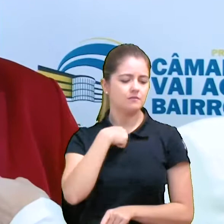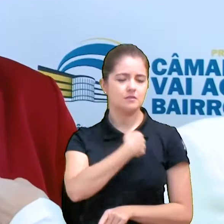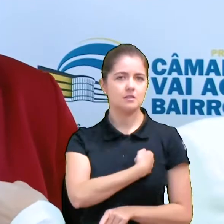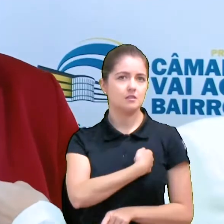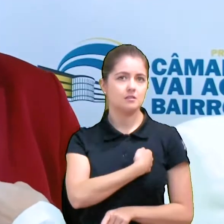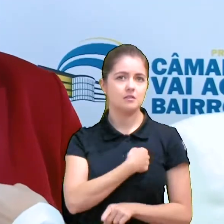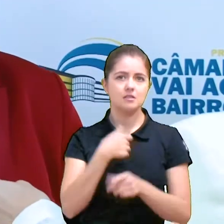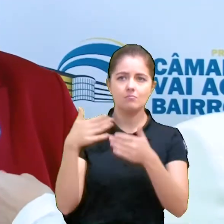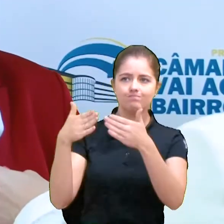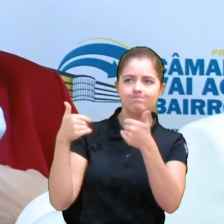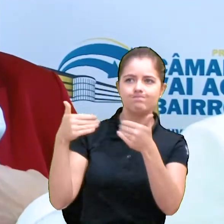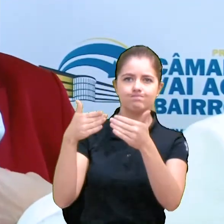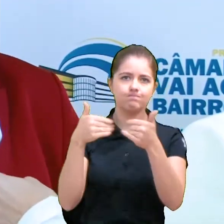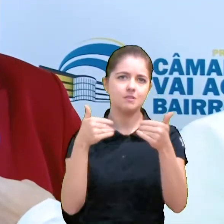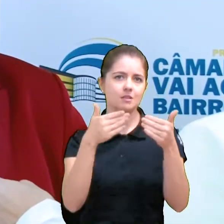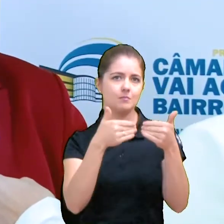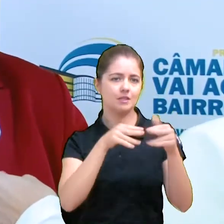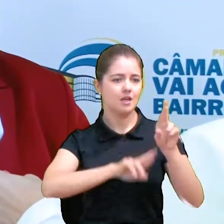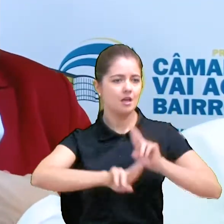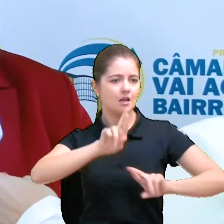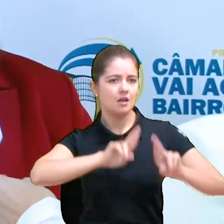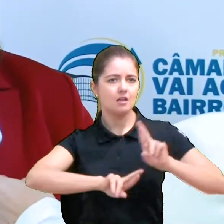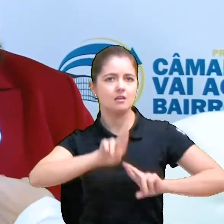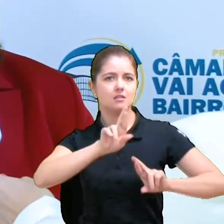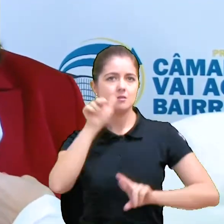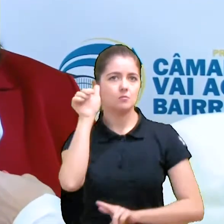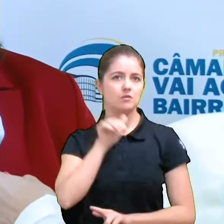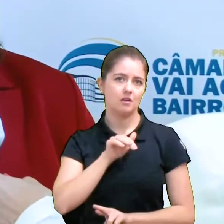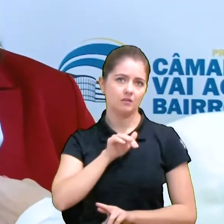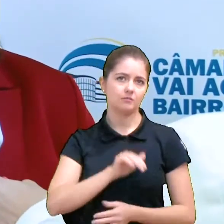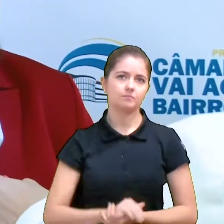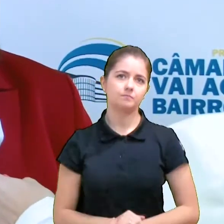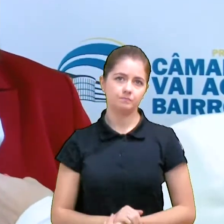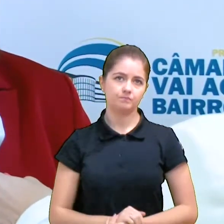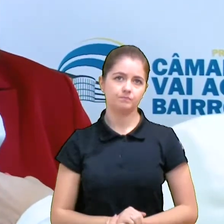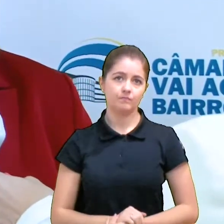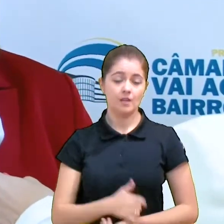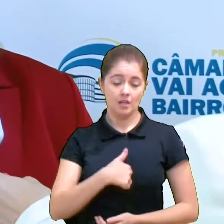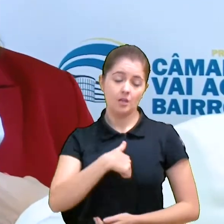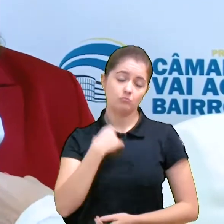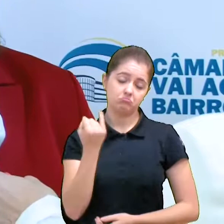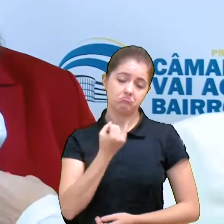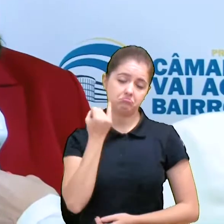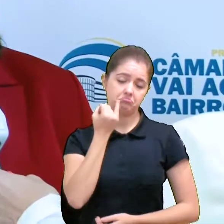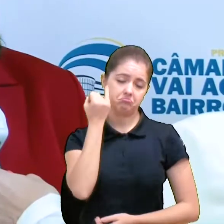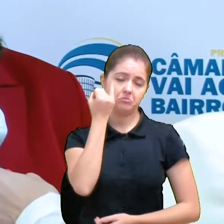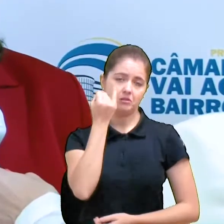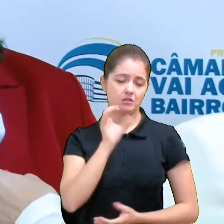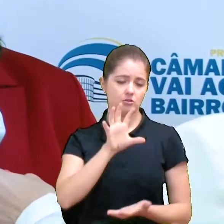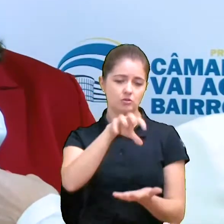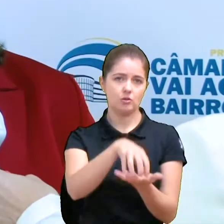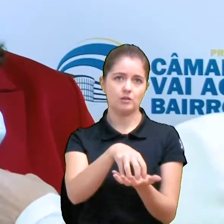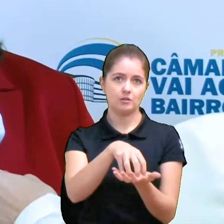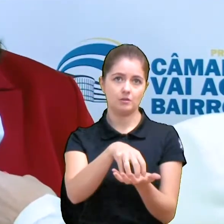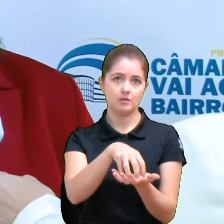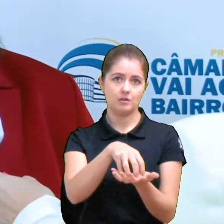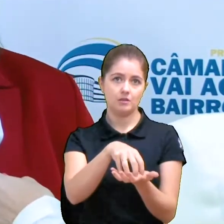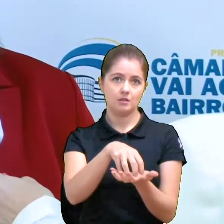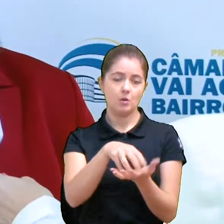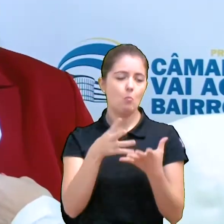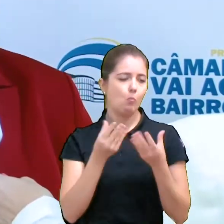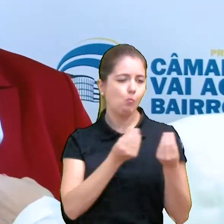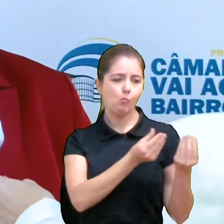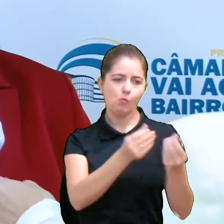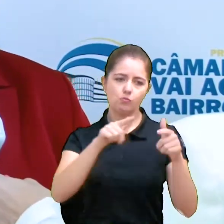dessas demandas que tem em relação às mulheres. Então, eu entendo que é um órgão extremamente importante. Foi criado na maioria das